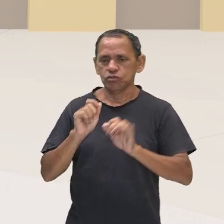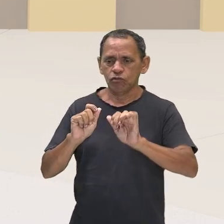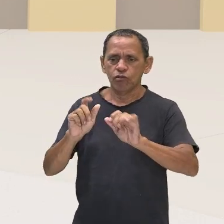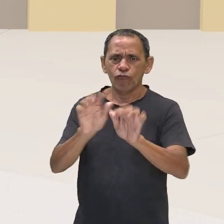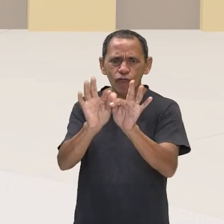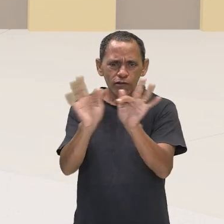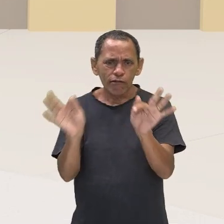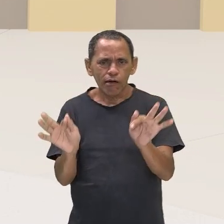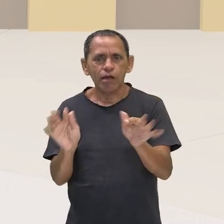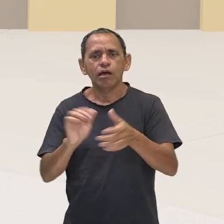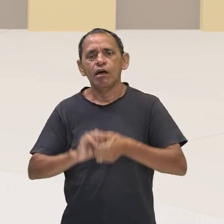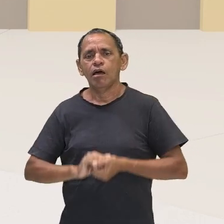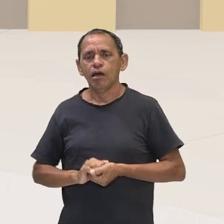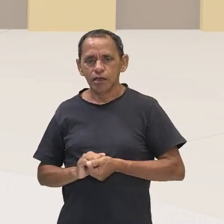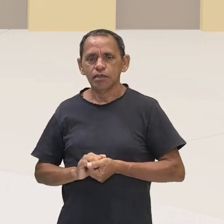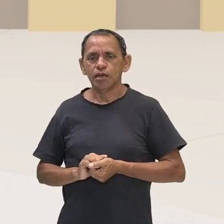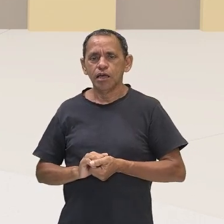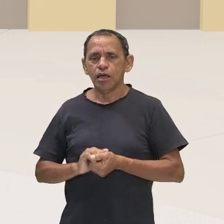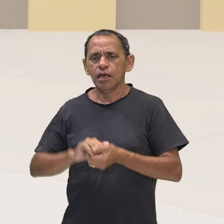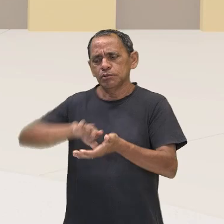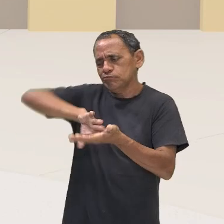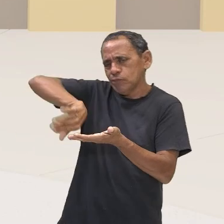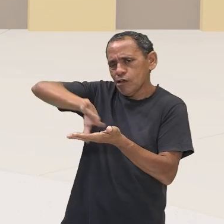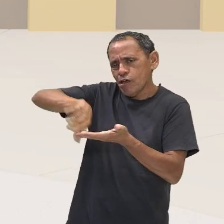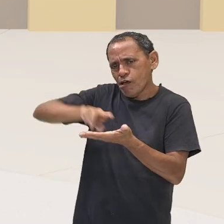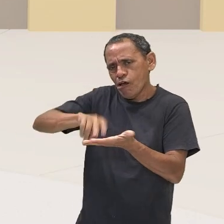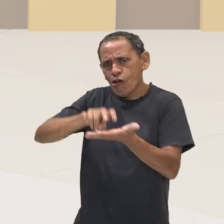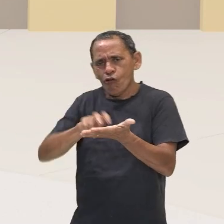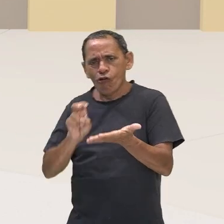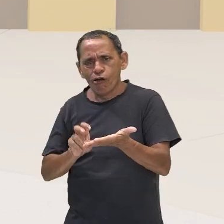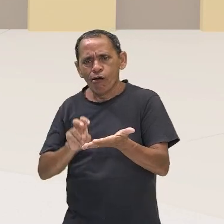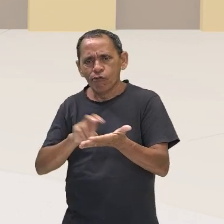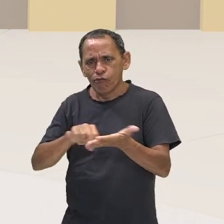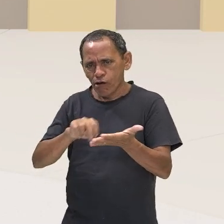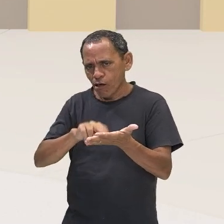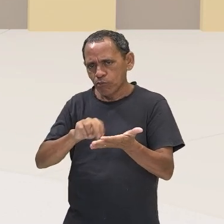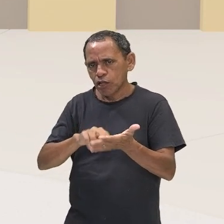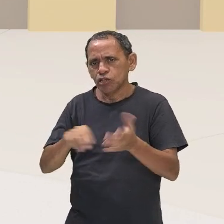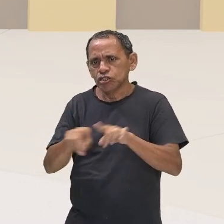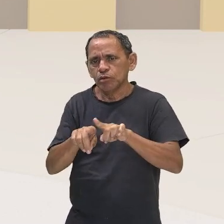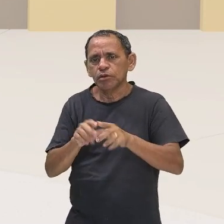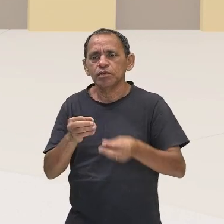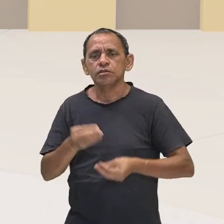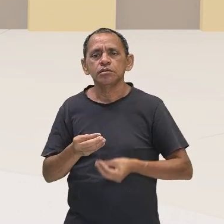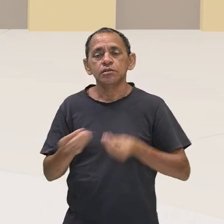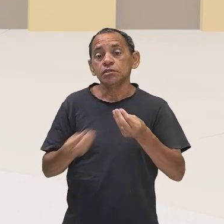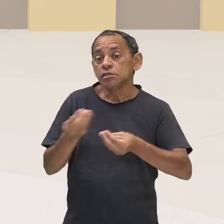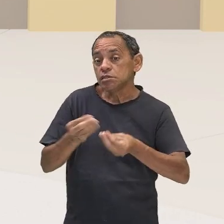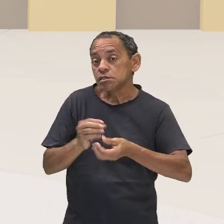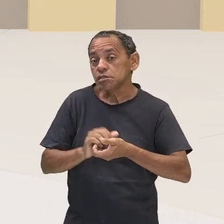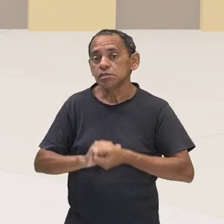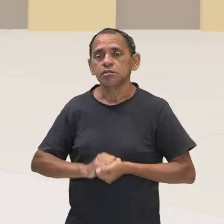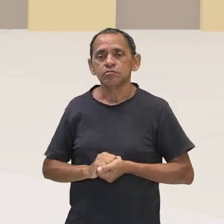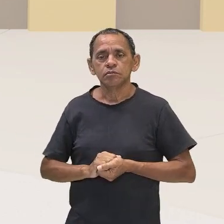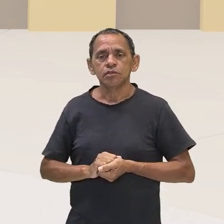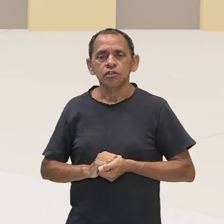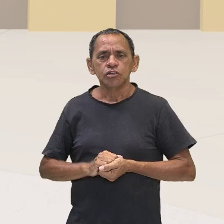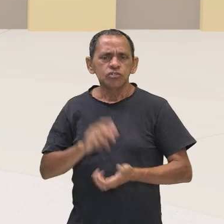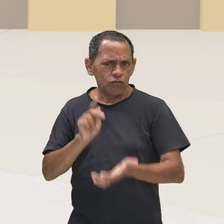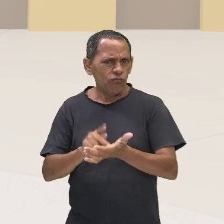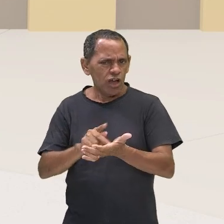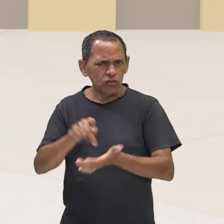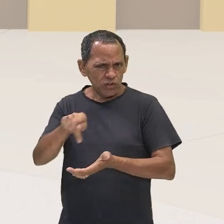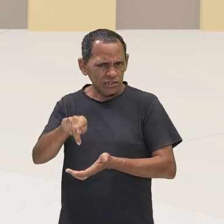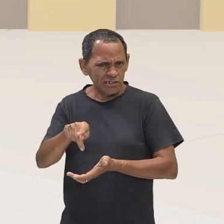frasezinha para a gente ir tirando do nosso vocabulário. Será que você não deveria ou você está com medo, né? Essa crença está te